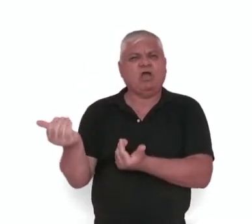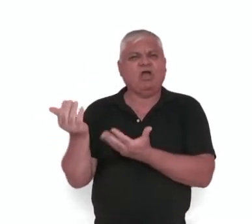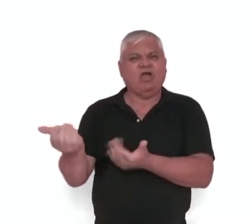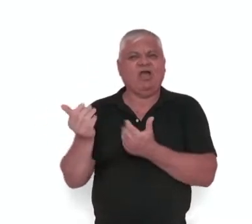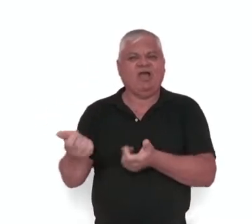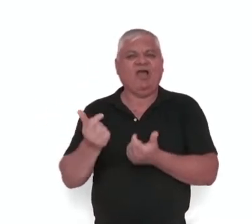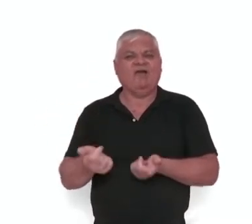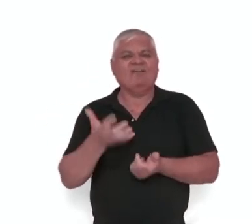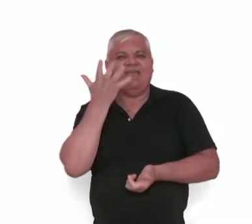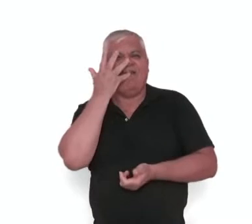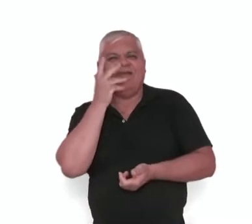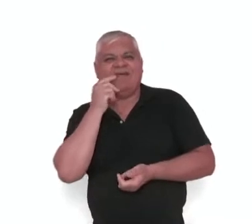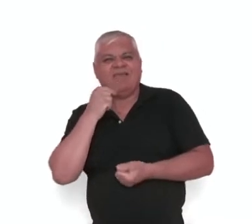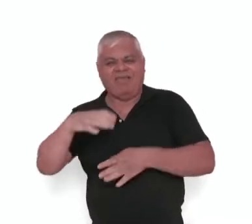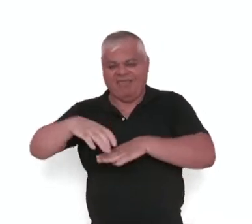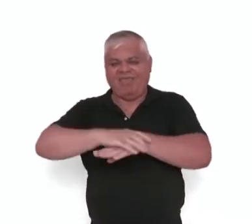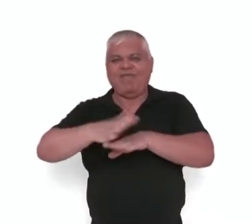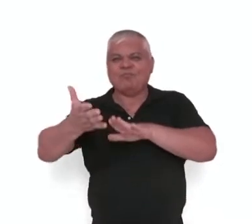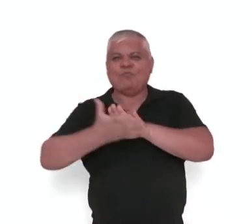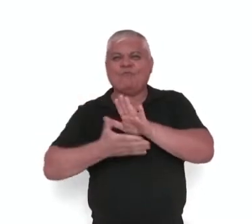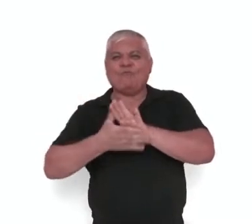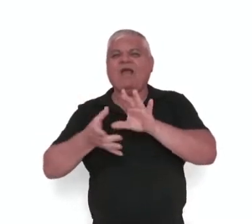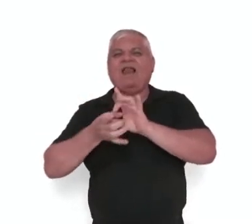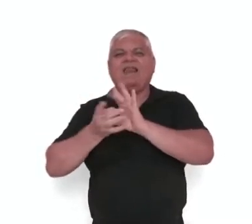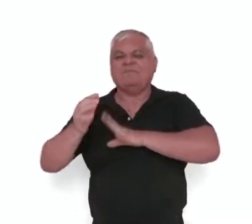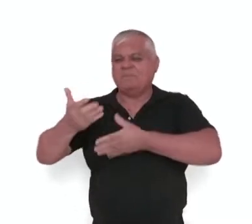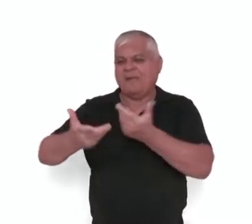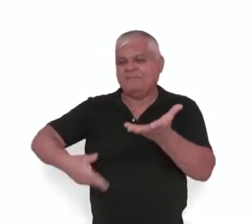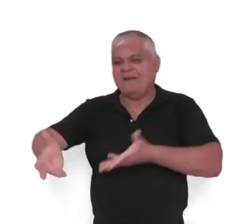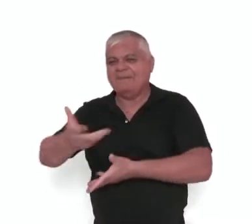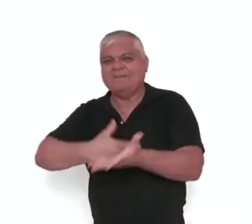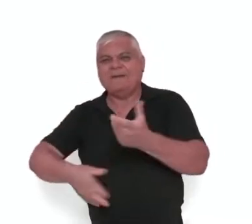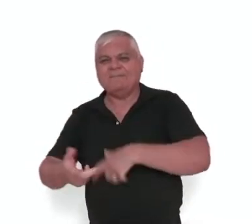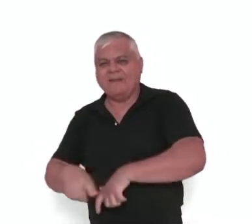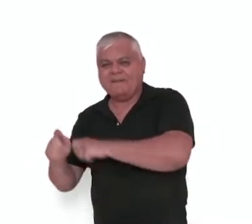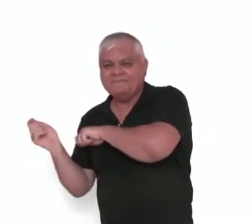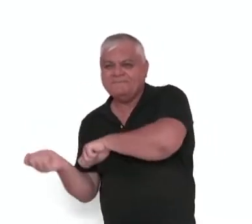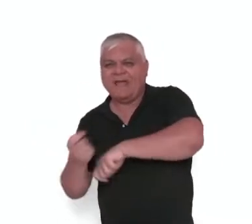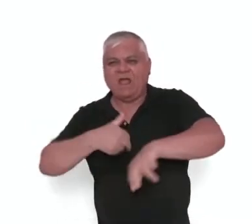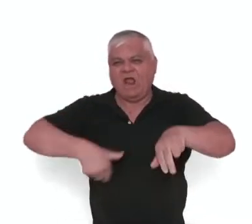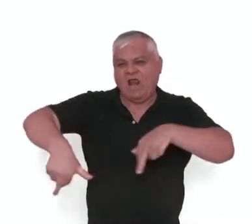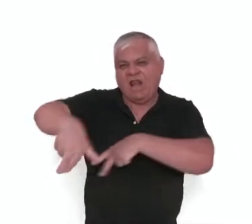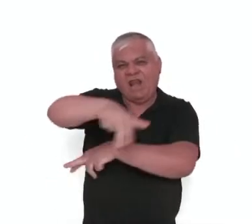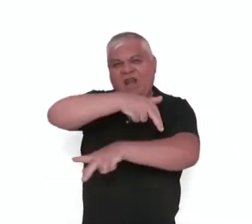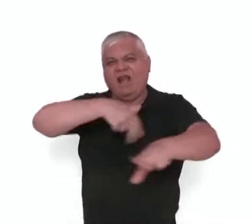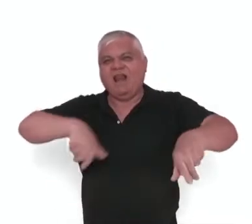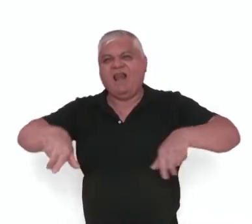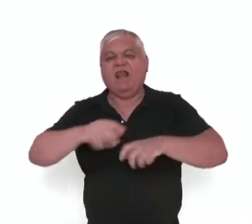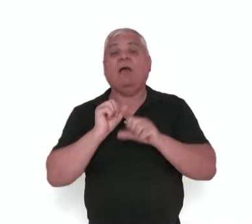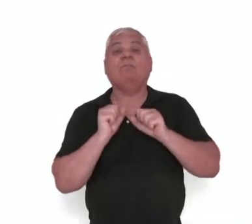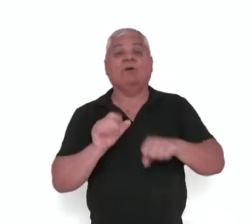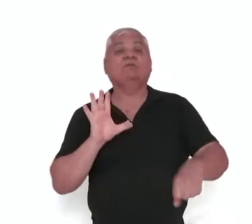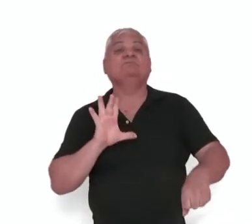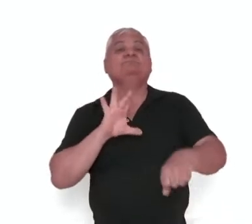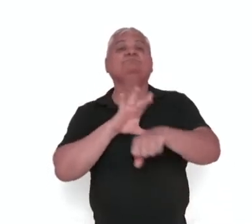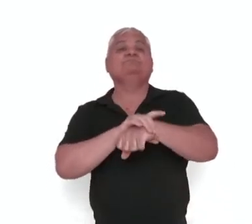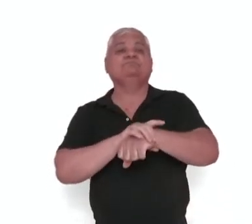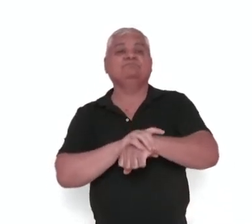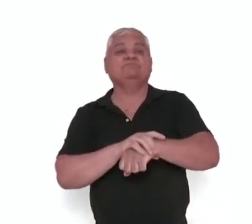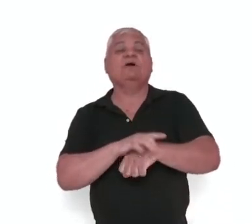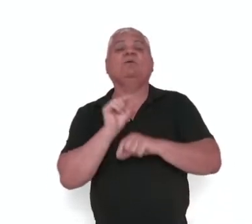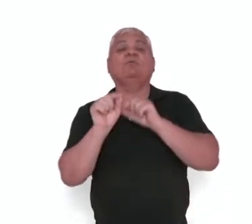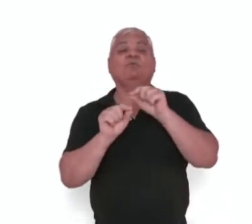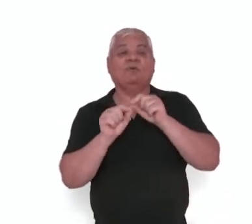correr descalço para lá e para cá e brincar na rua ali de Betis, né? É uma doença que, infelizmente, pode se dar ali, né?